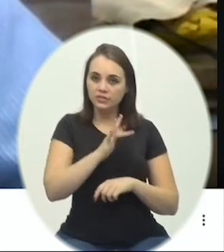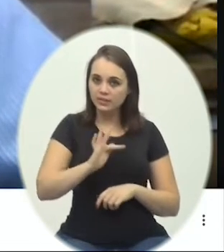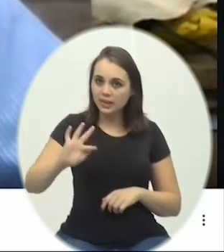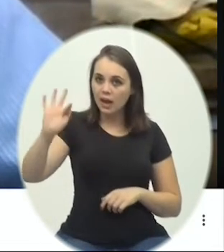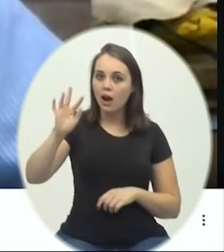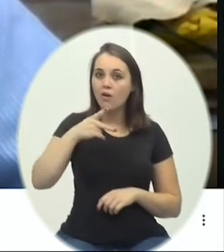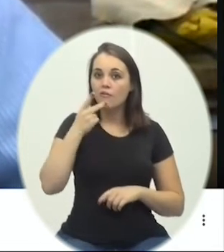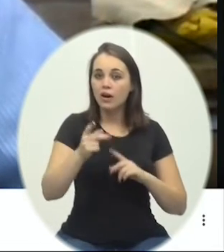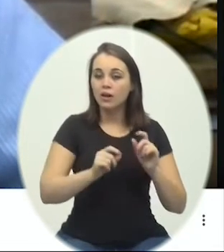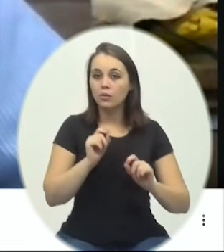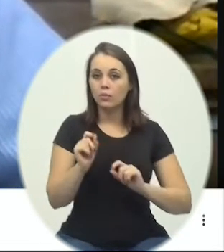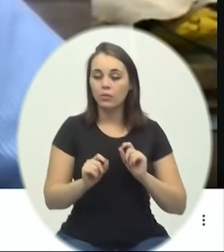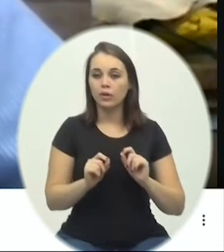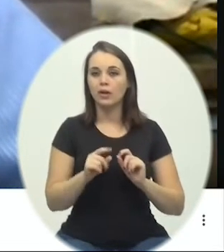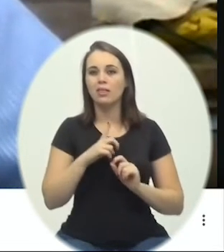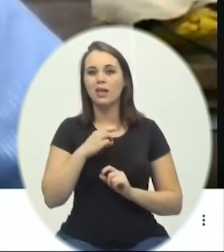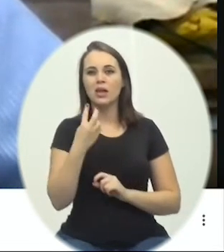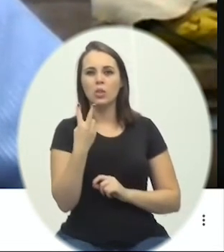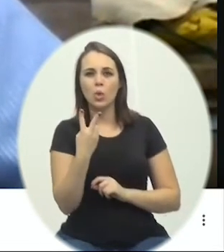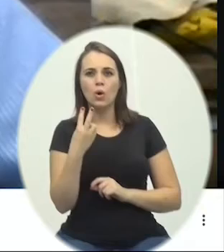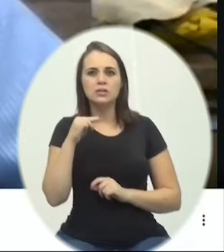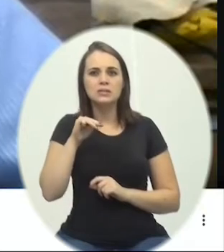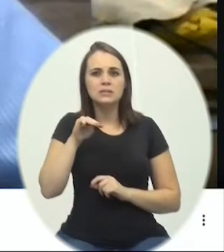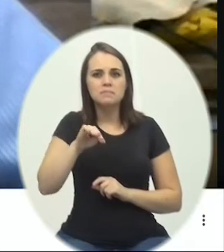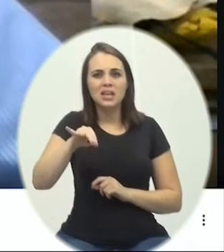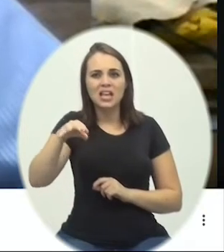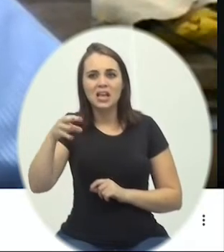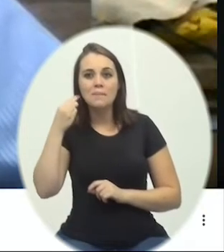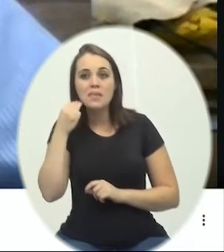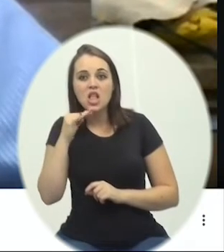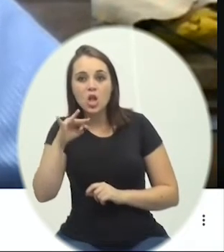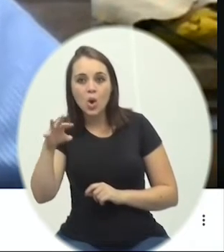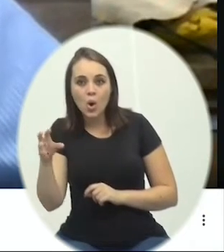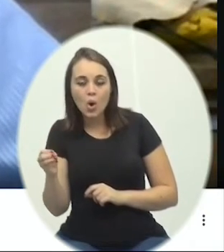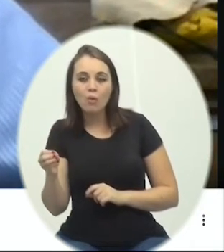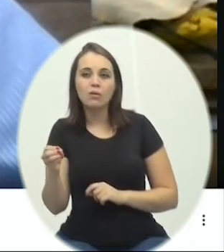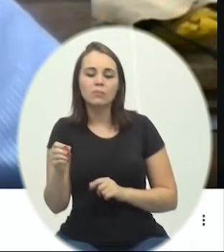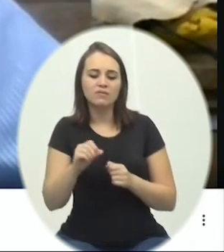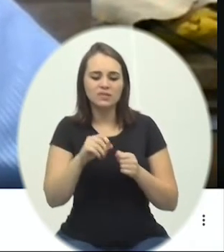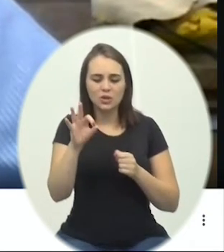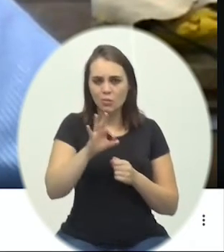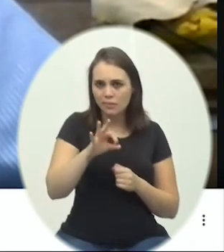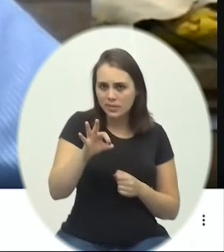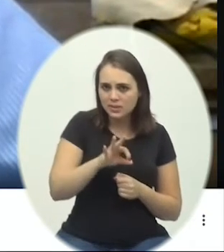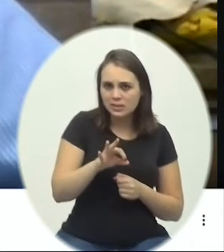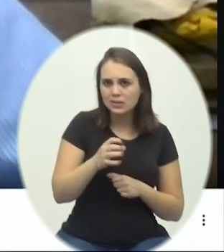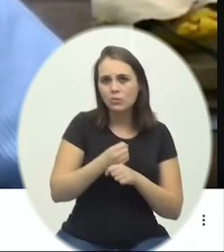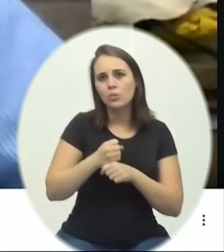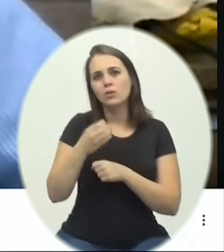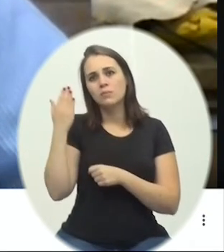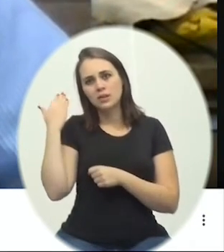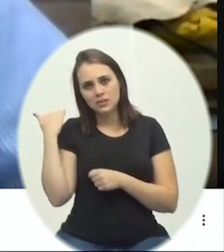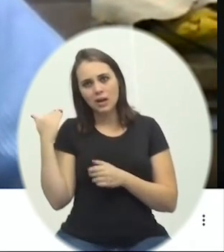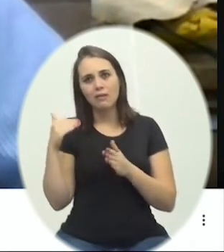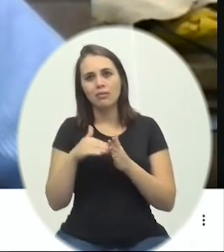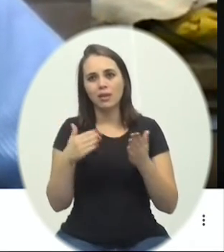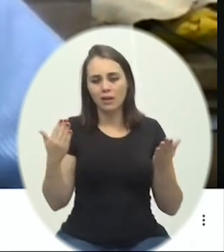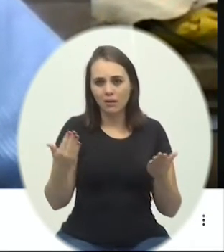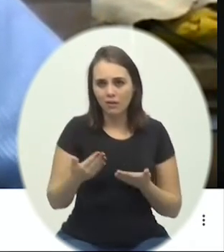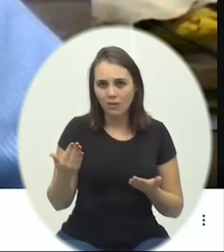fazer o censo. O censo que é do ano passado, o censo 2020, adiado em função da pandemia. E